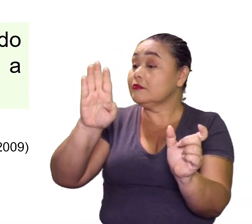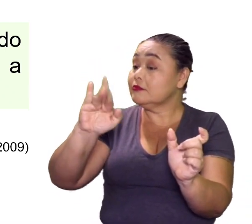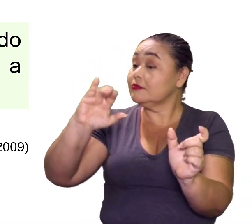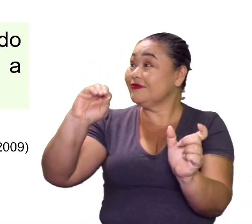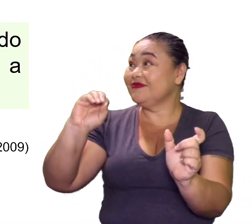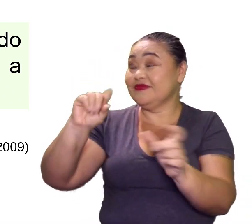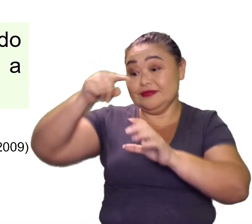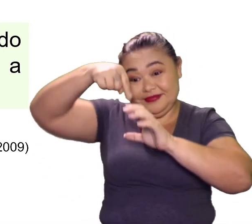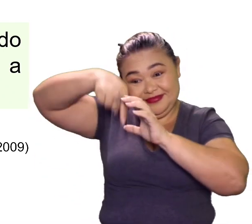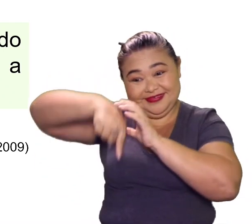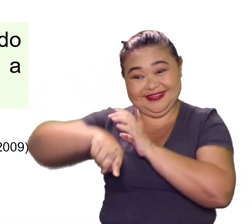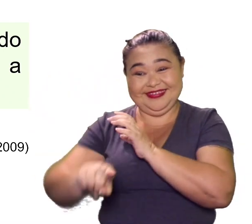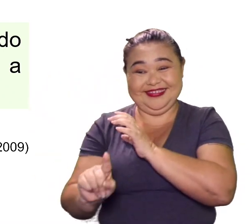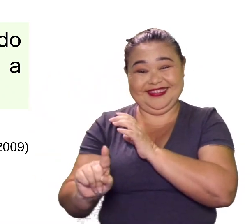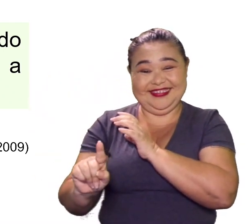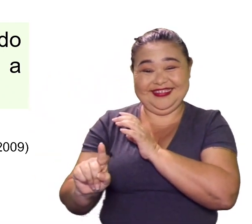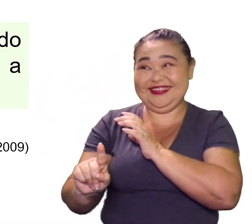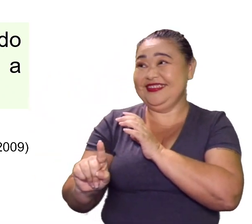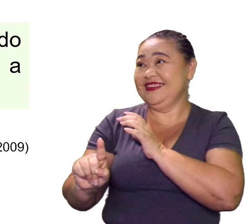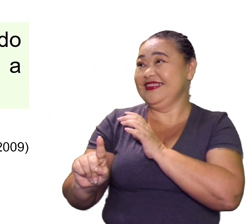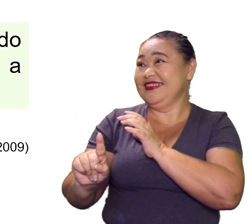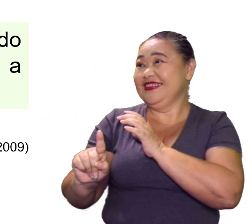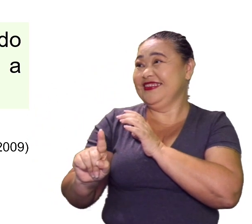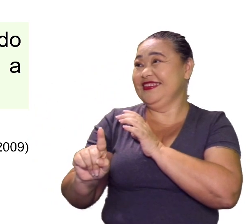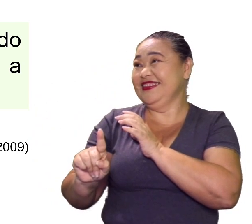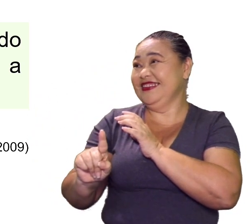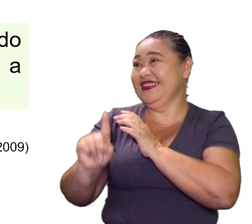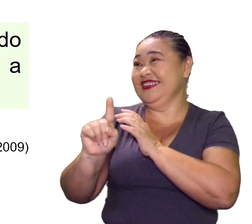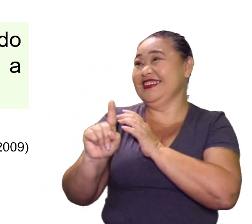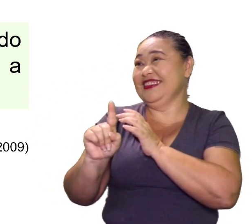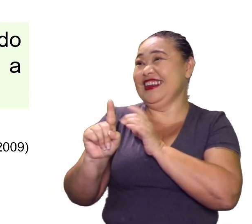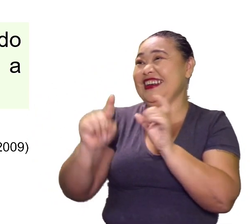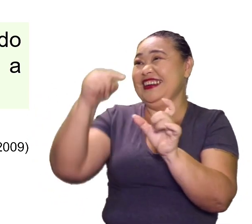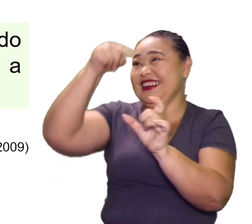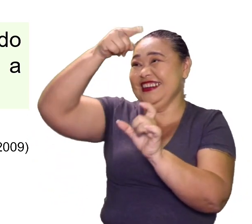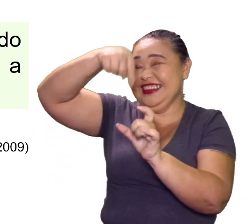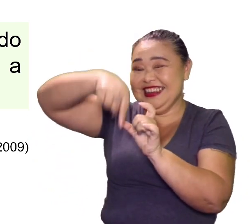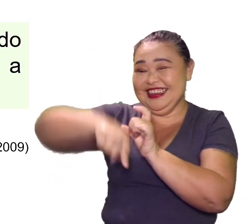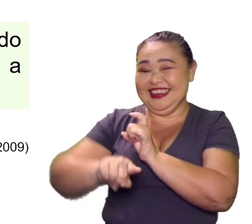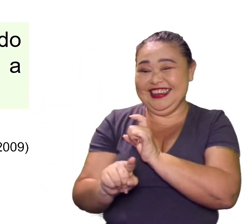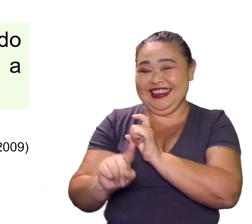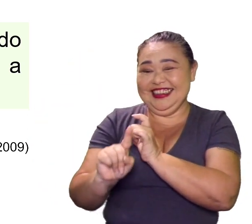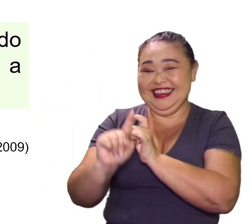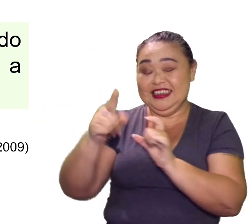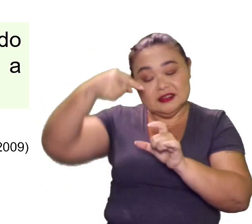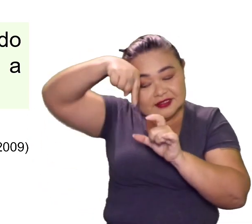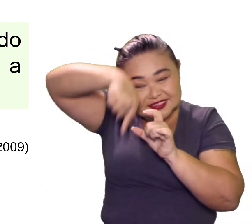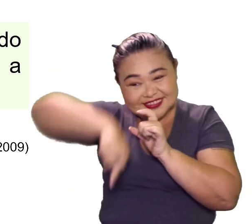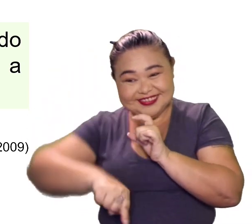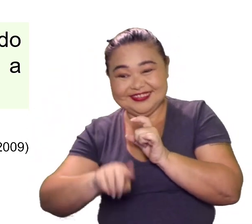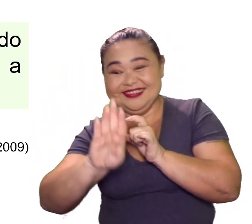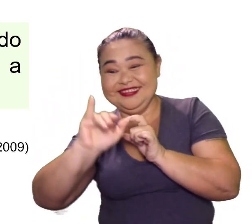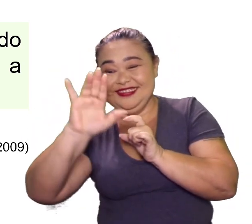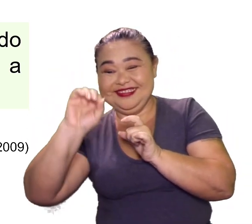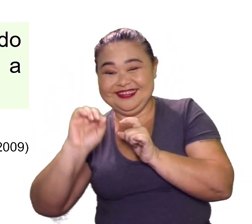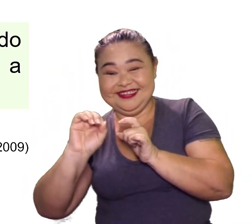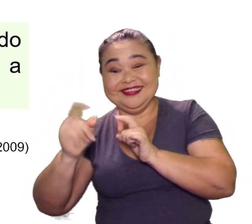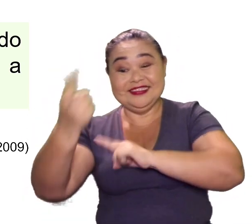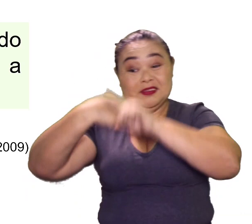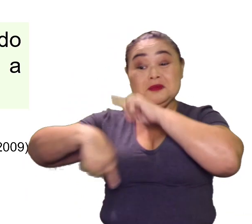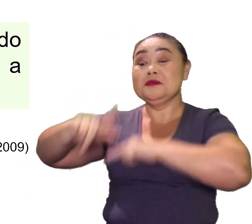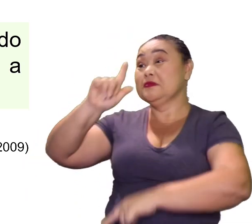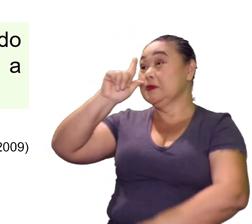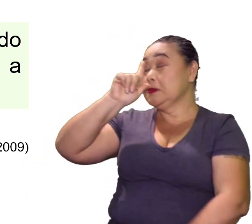etimologicamente, né, Aldelinda? Né? A Aldelinda já vai rir de mim. É uma palavra etimologicamente derivada